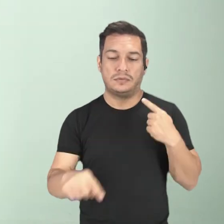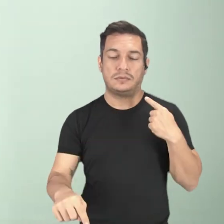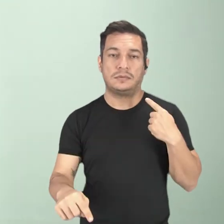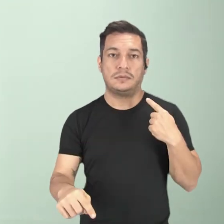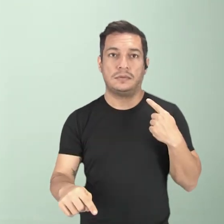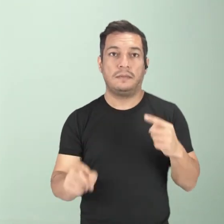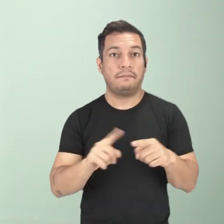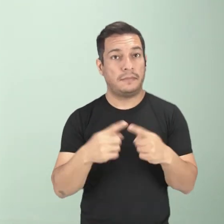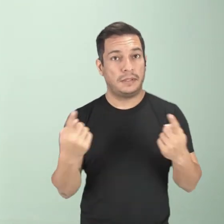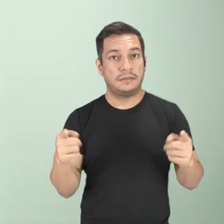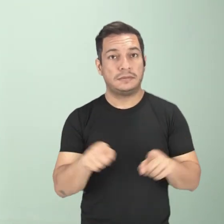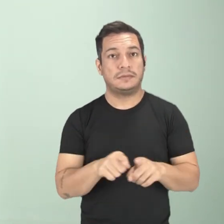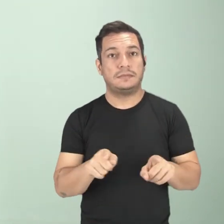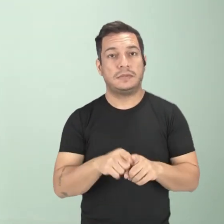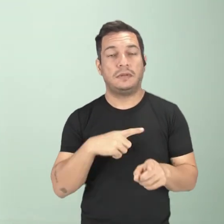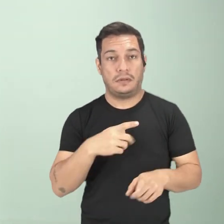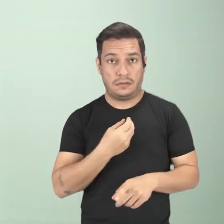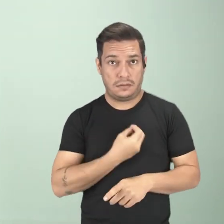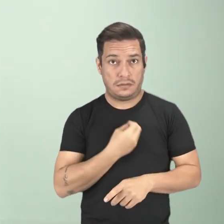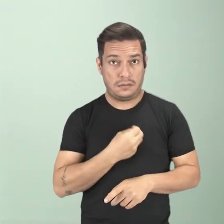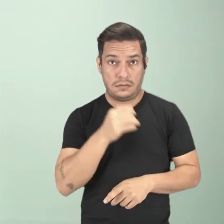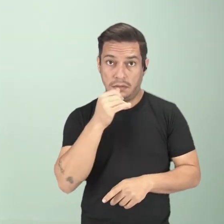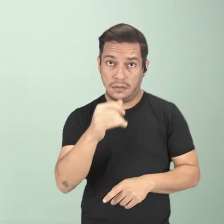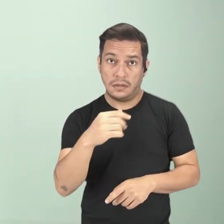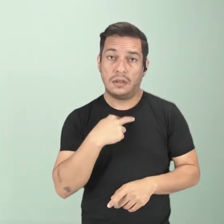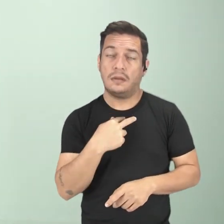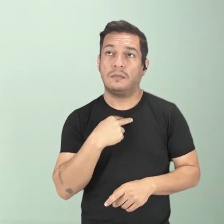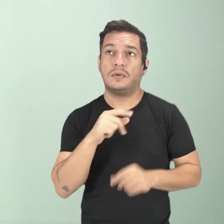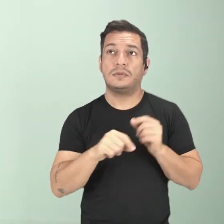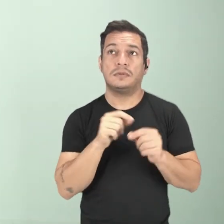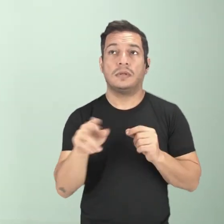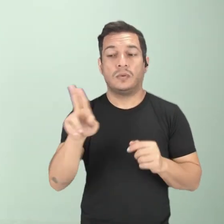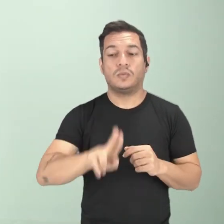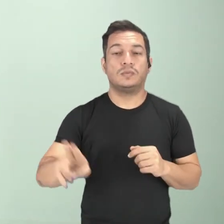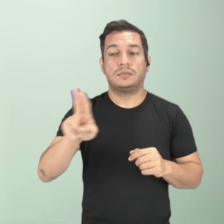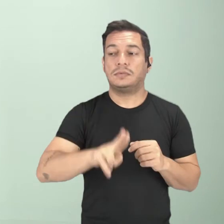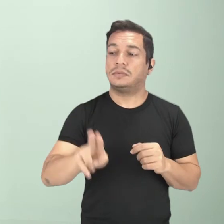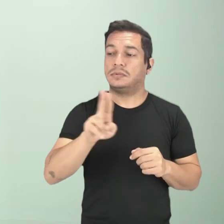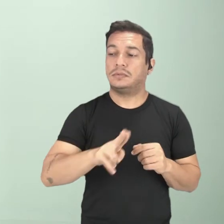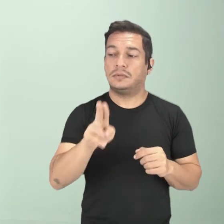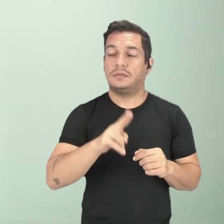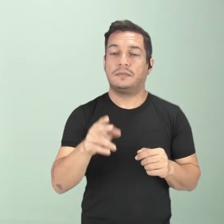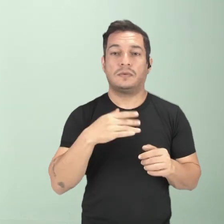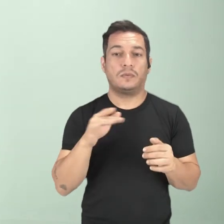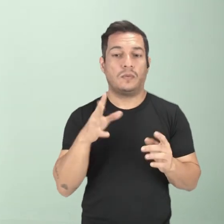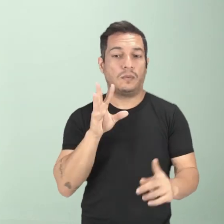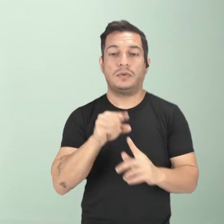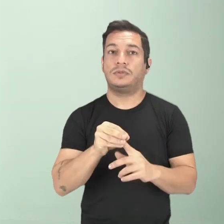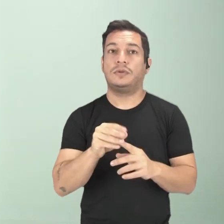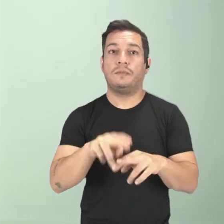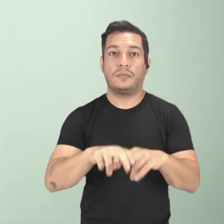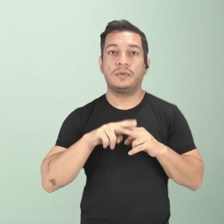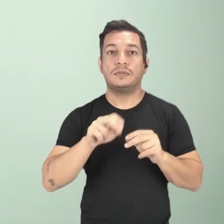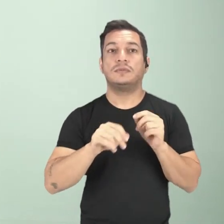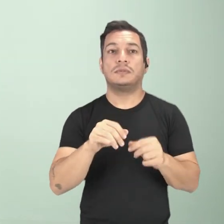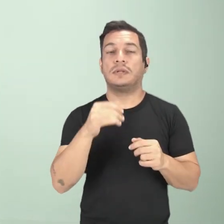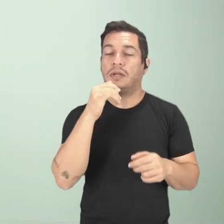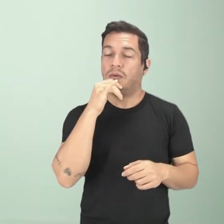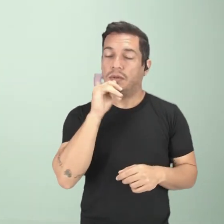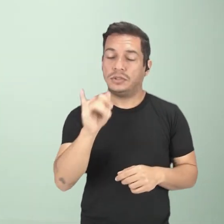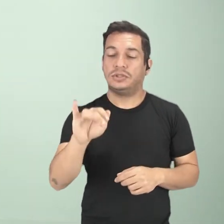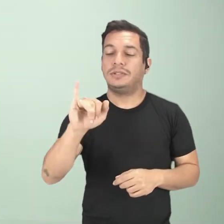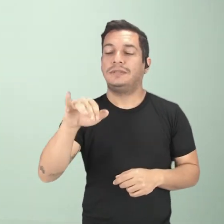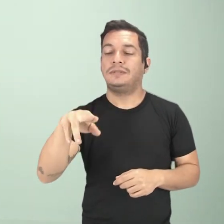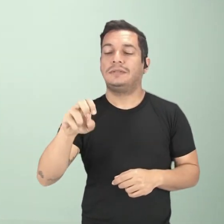princípio. Mas, embora ela exista, ela não pode mais ser utilizada para nenhum fim. Por isso que é uma energia